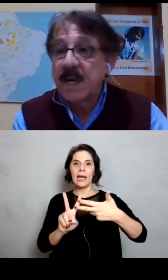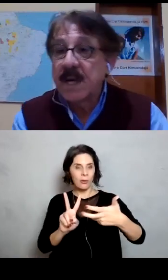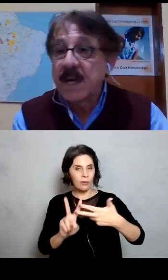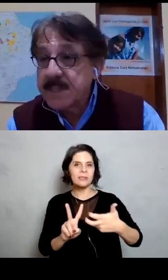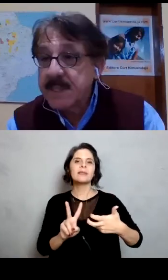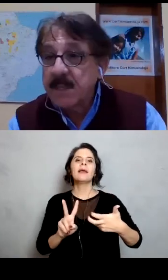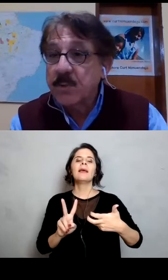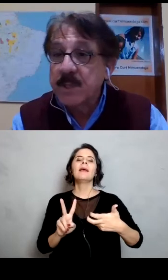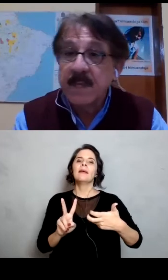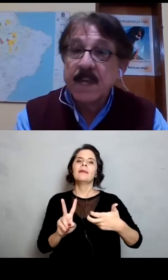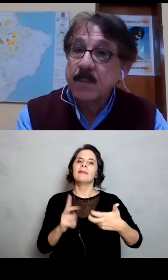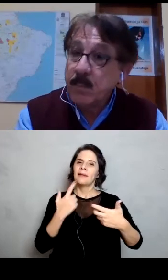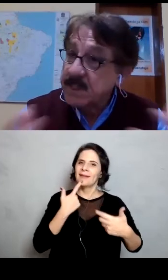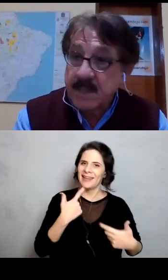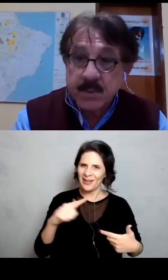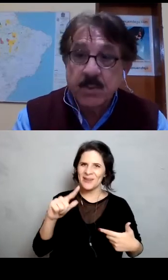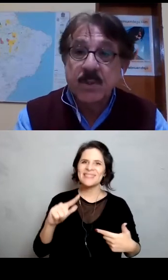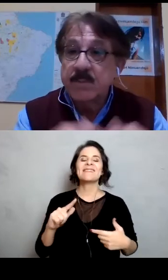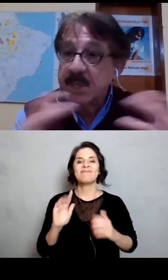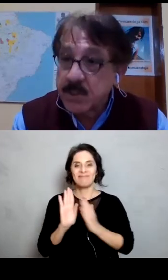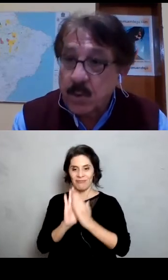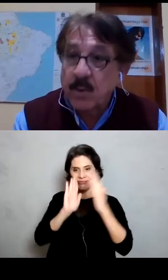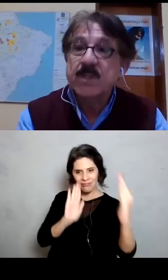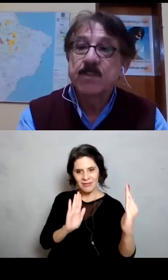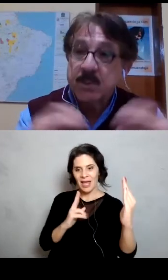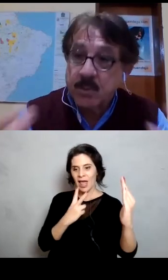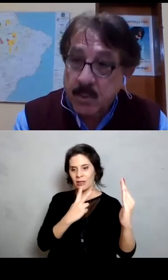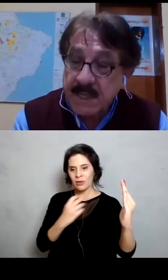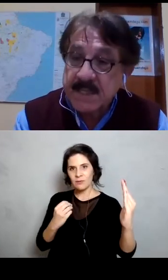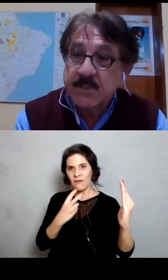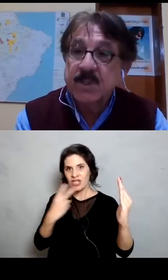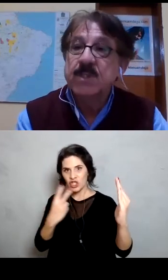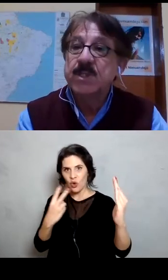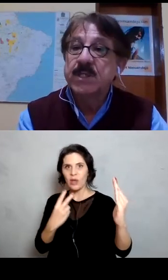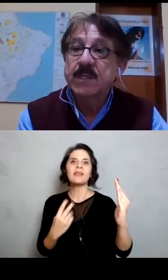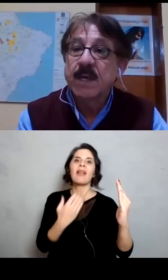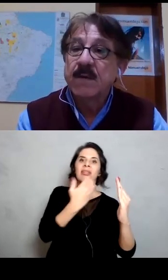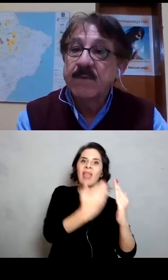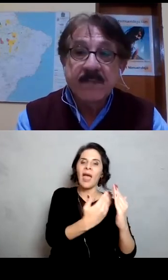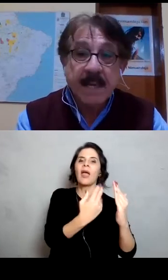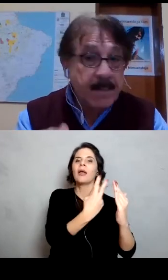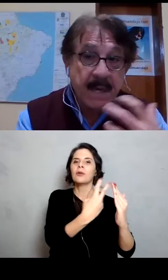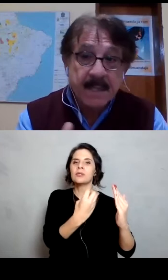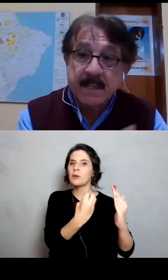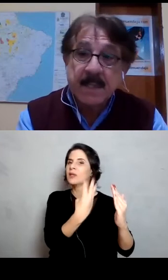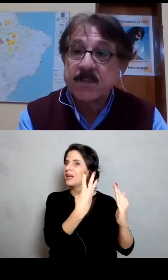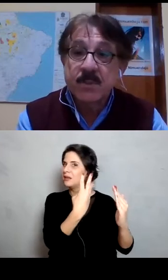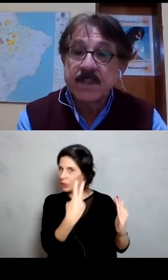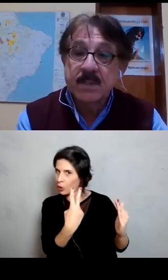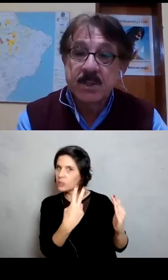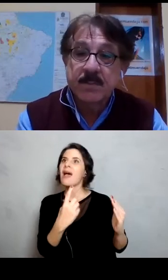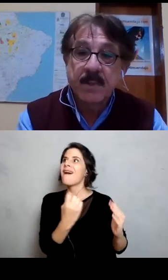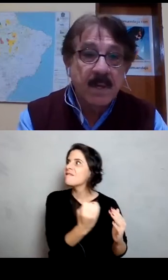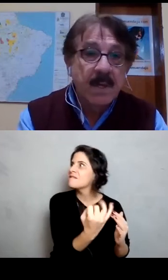né? A gente não acha que isso seria um absurdo, mas a gente não acha um absurdo que os povos indígenas tenham que